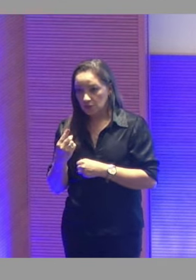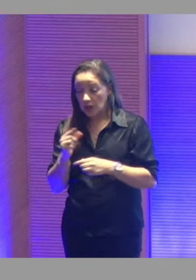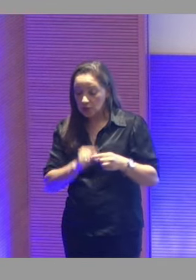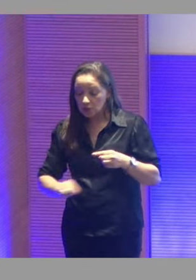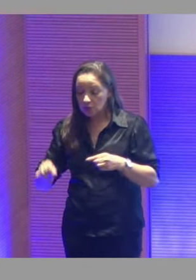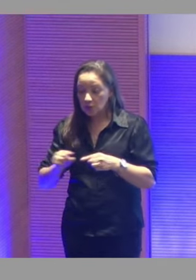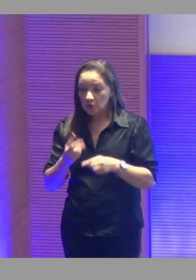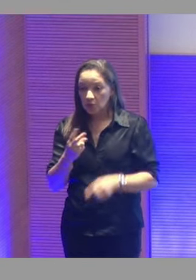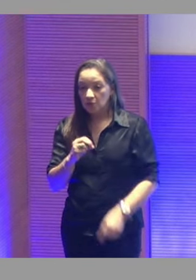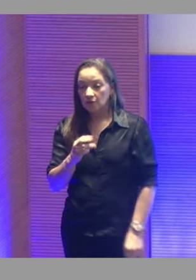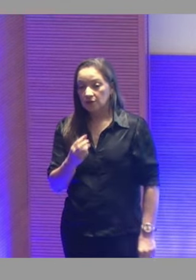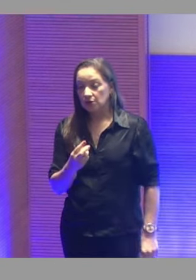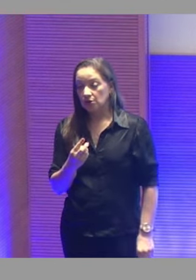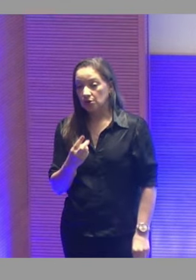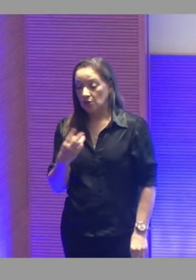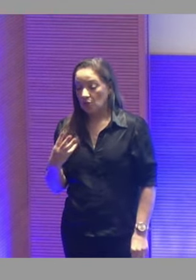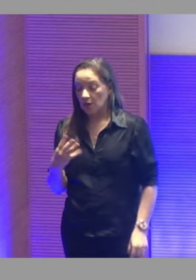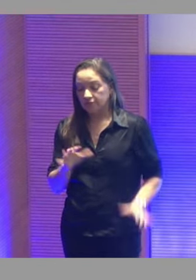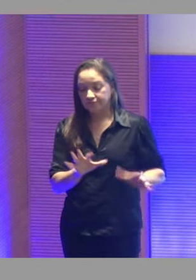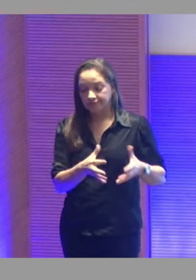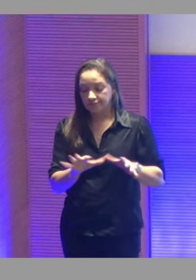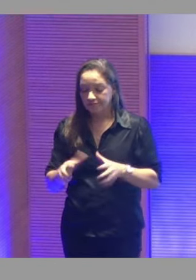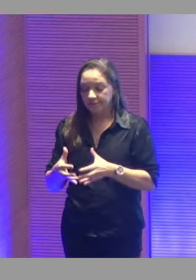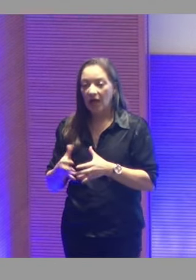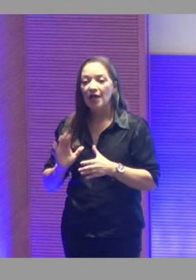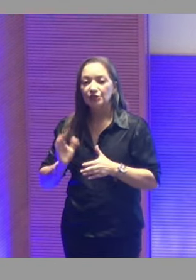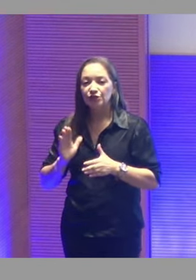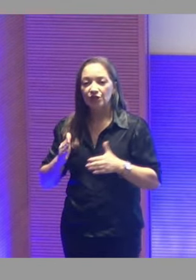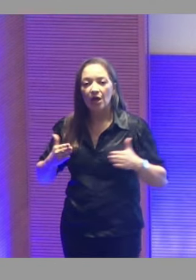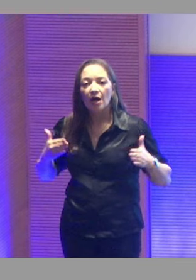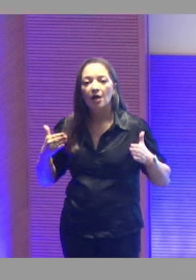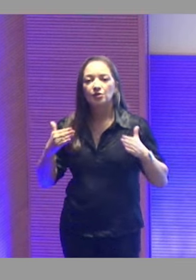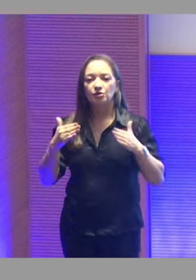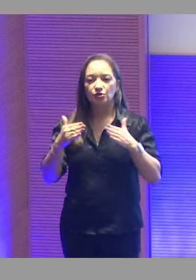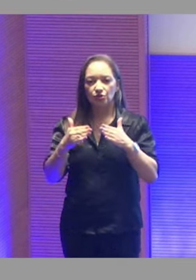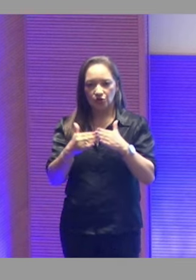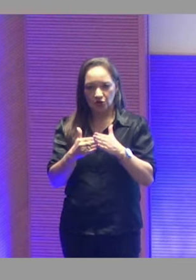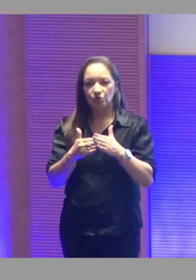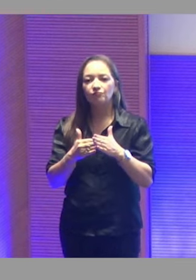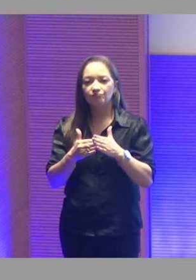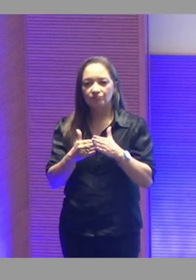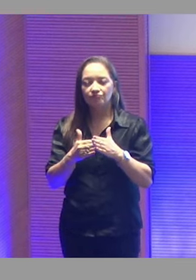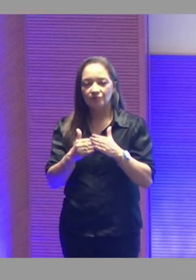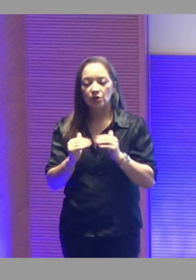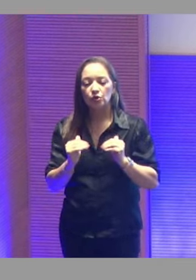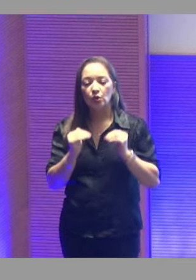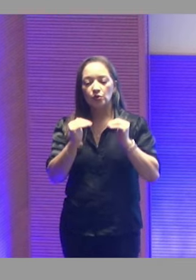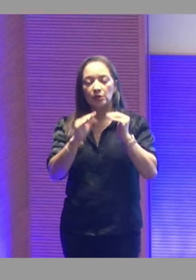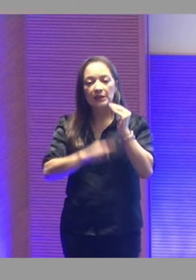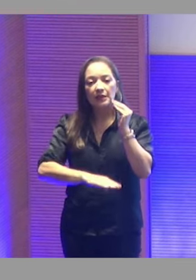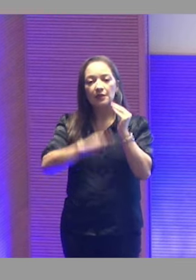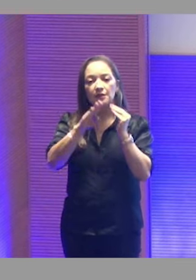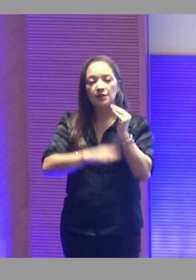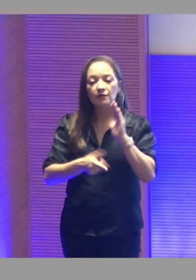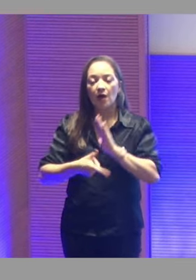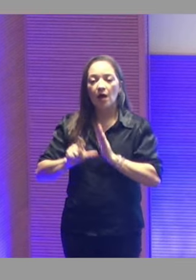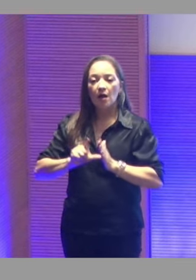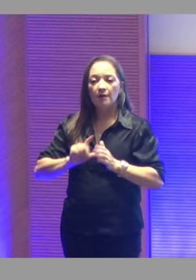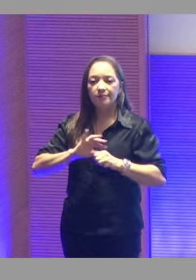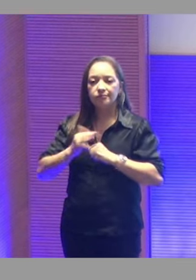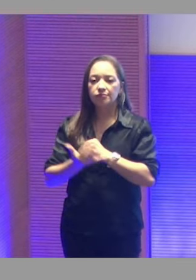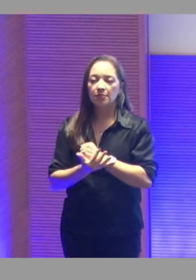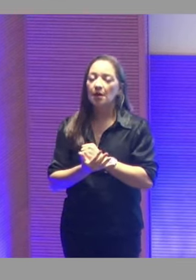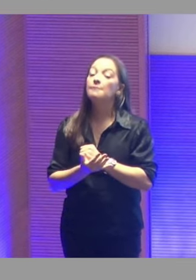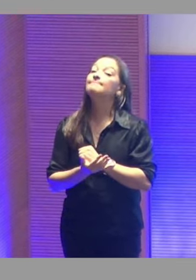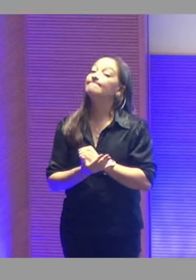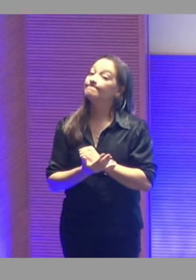categorias já atingiram patamares de normalidade no nível pré-pandemia o que indica pra gente que as atividades eh das